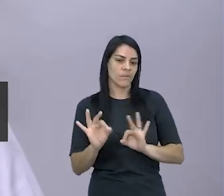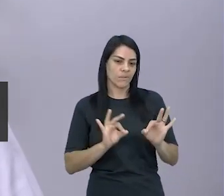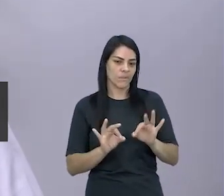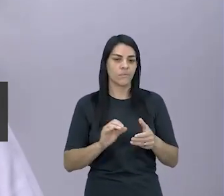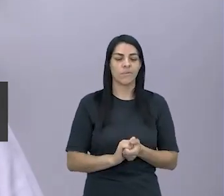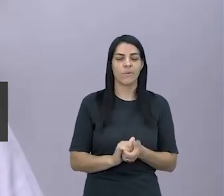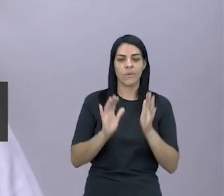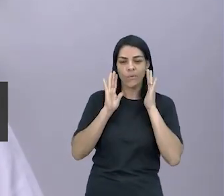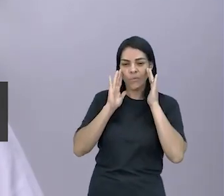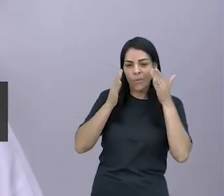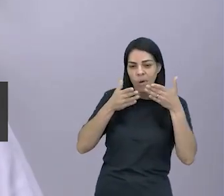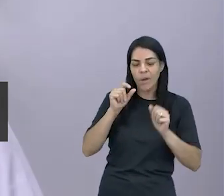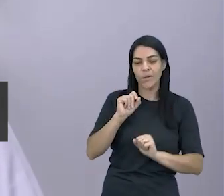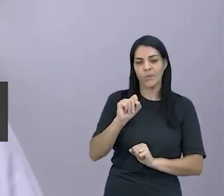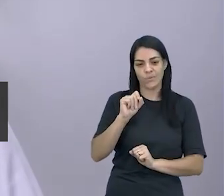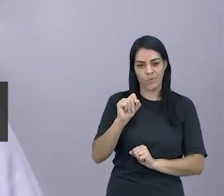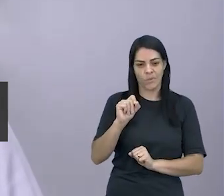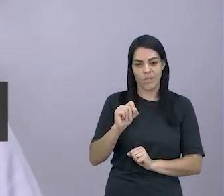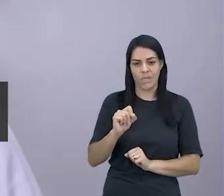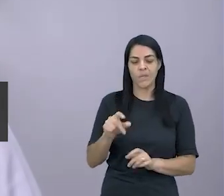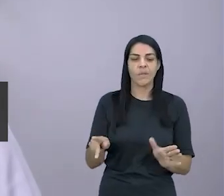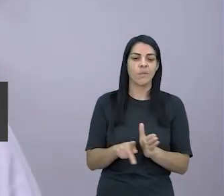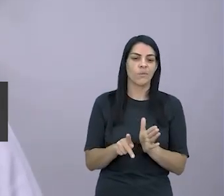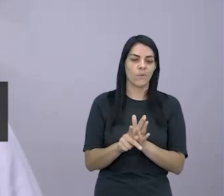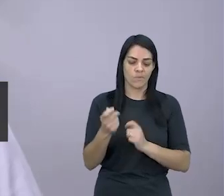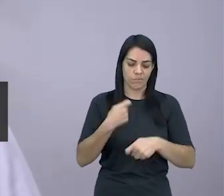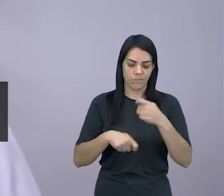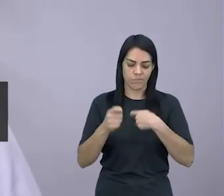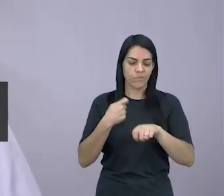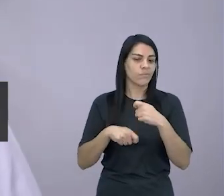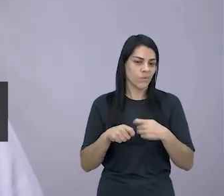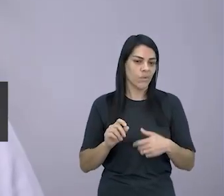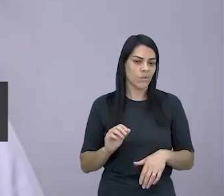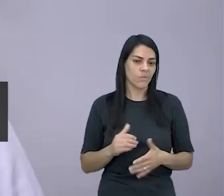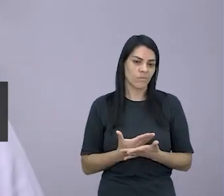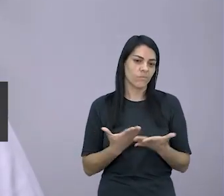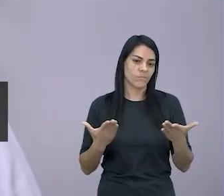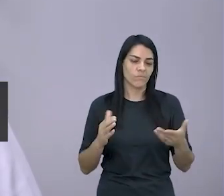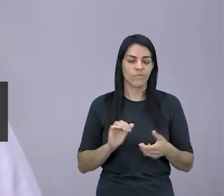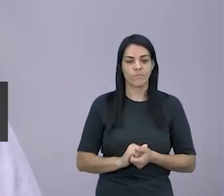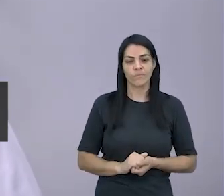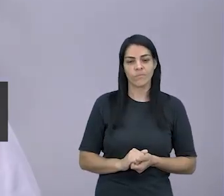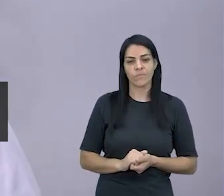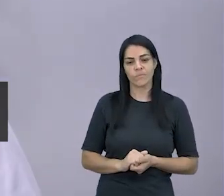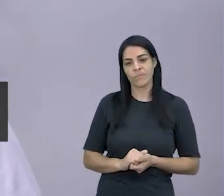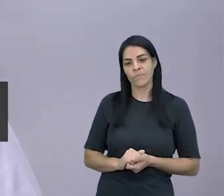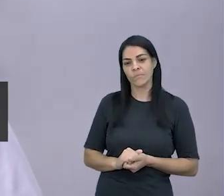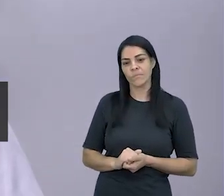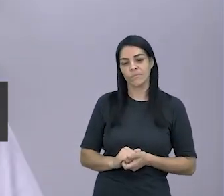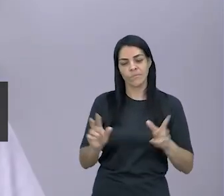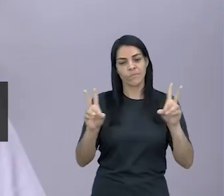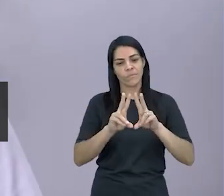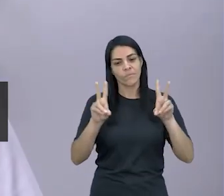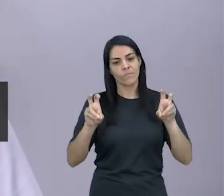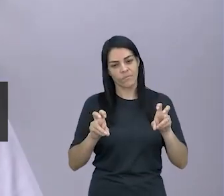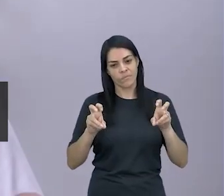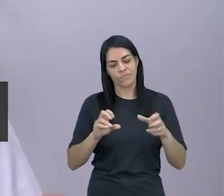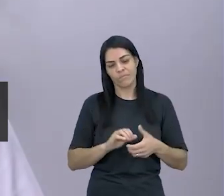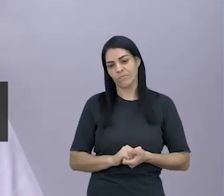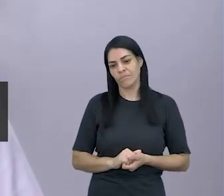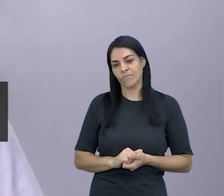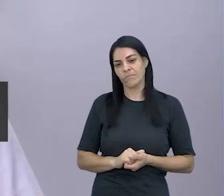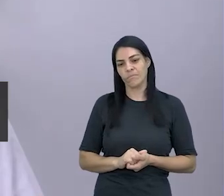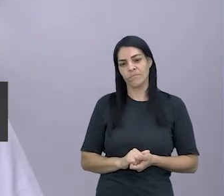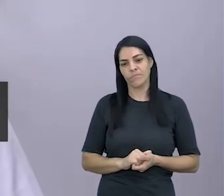voltando aí, caindo na mão do consumidor final, né? Que é um tema aí muito relevante, né?